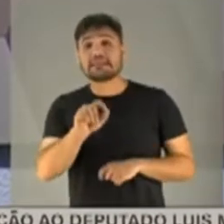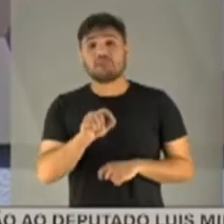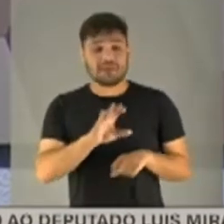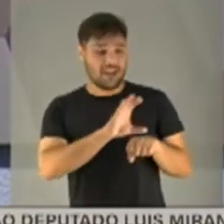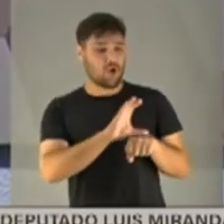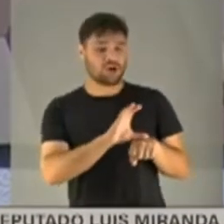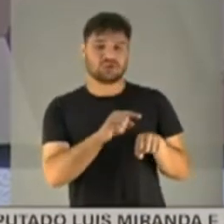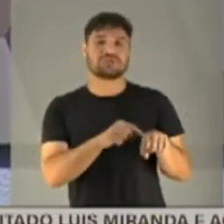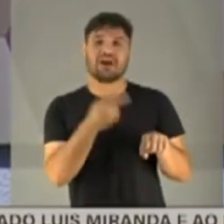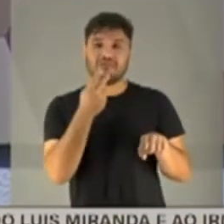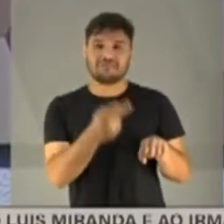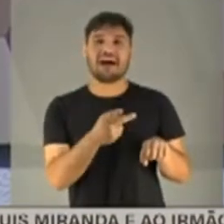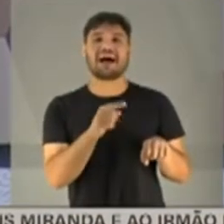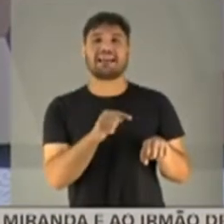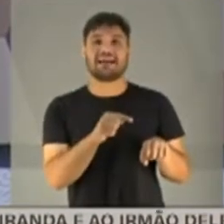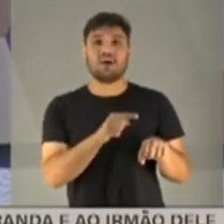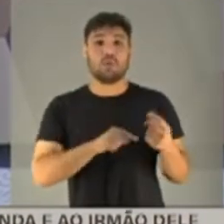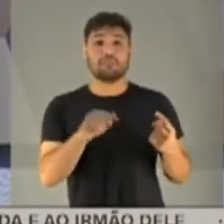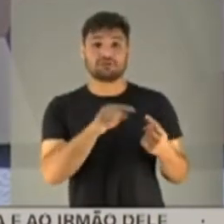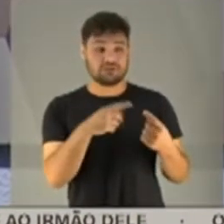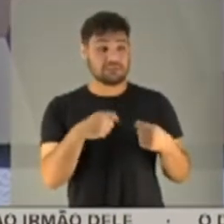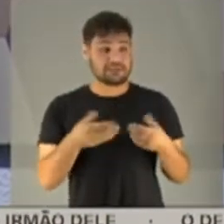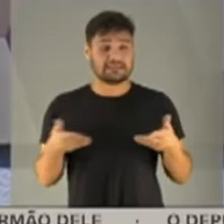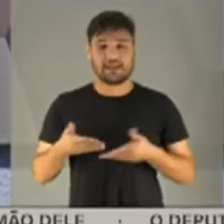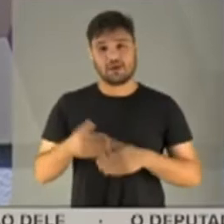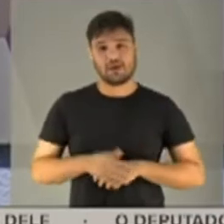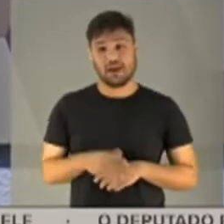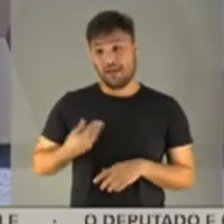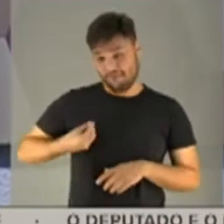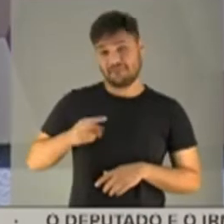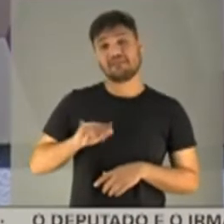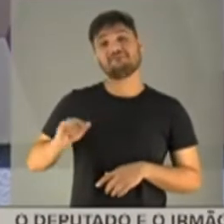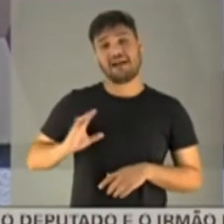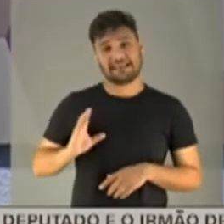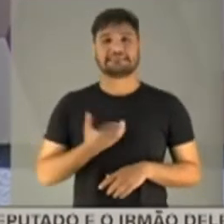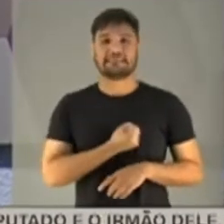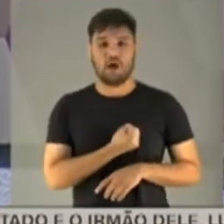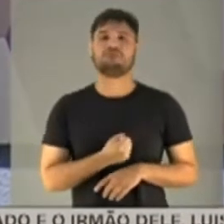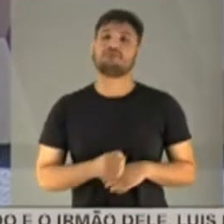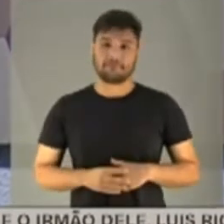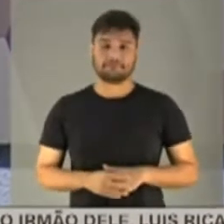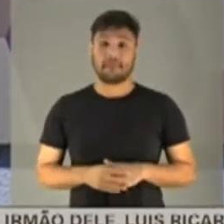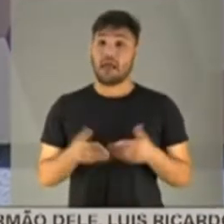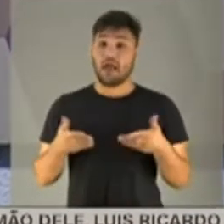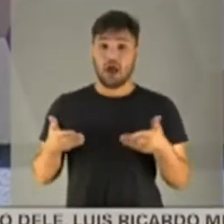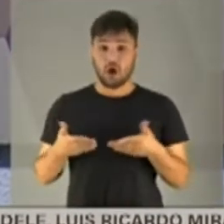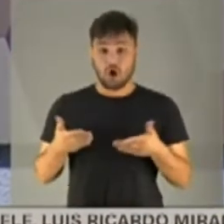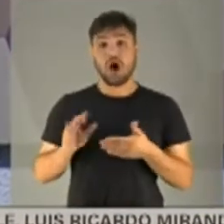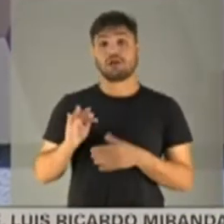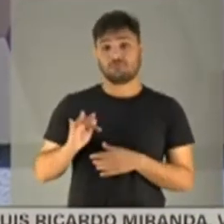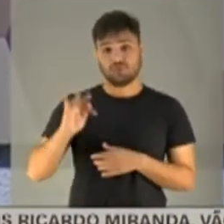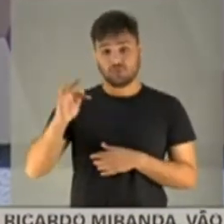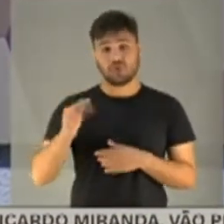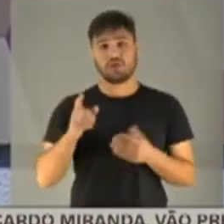Constituição de 88, que ele se realize plenamente, porque aí vidas serão salvas, vidas serão salvas agora e no futuro.